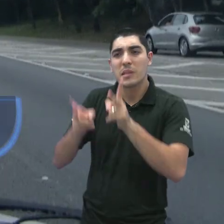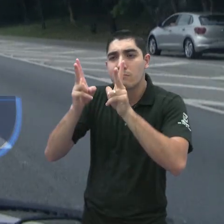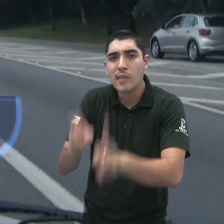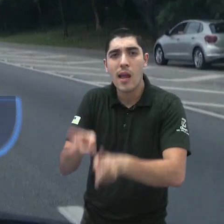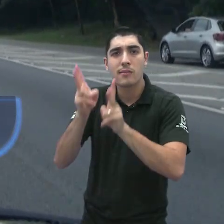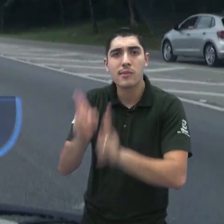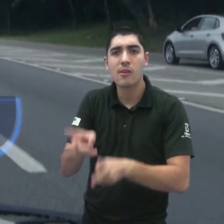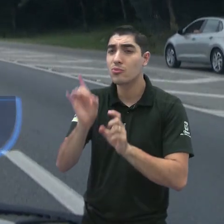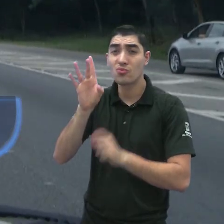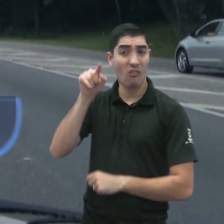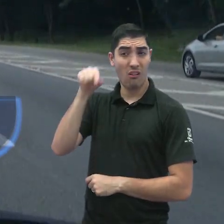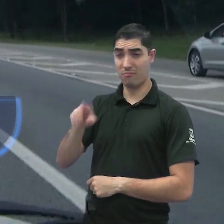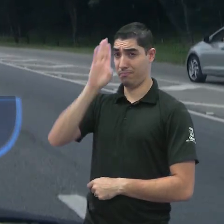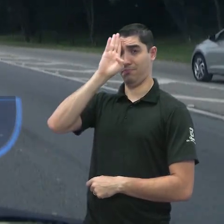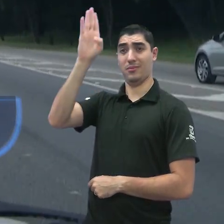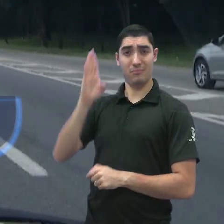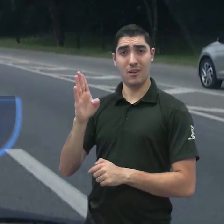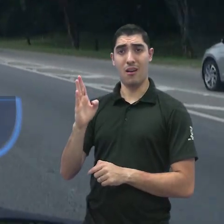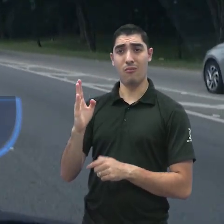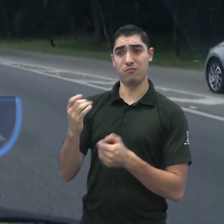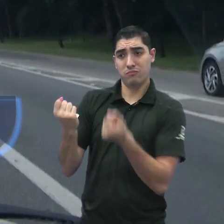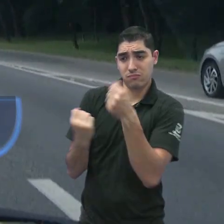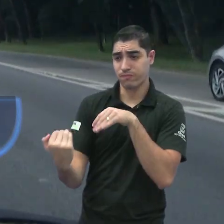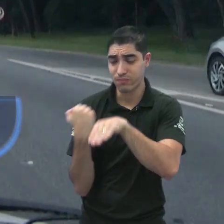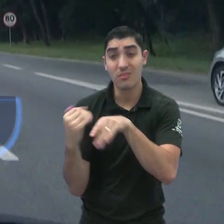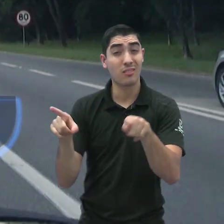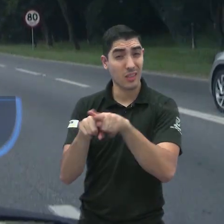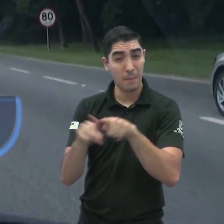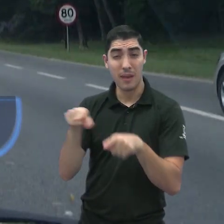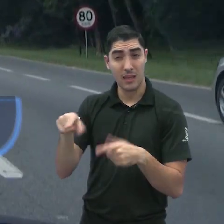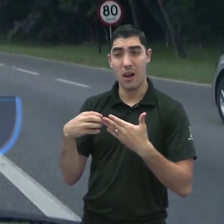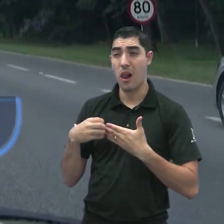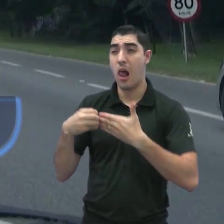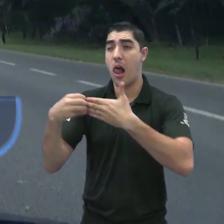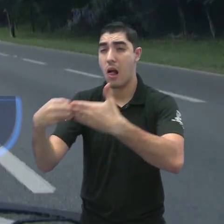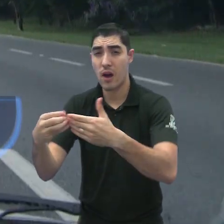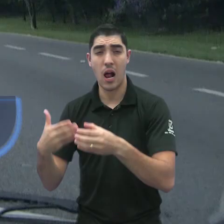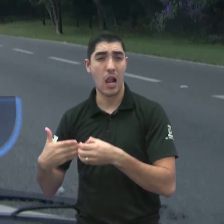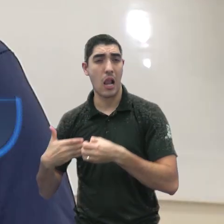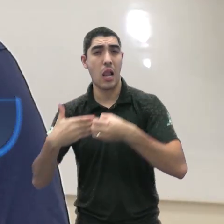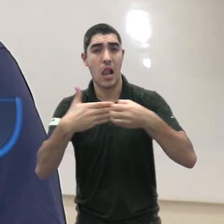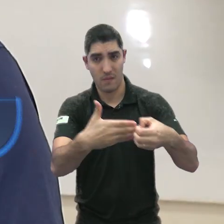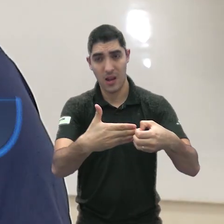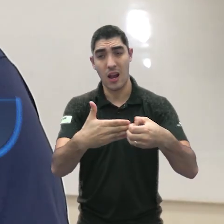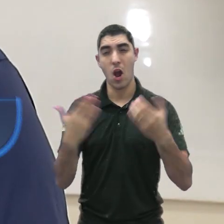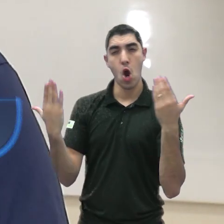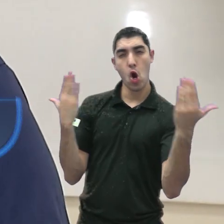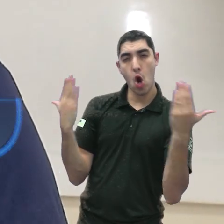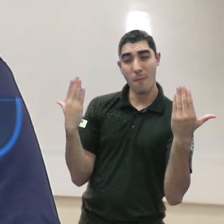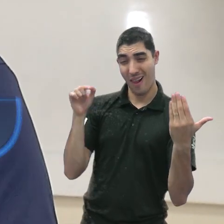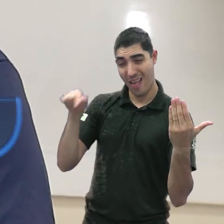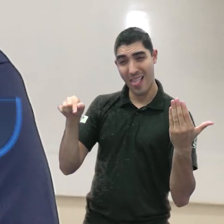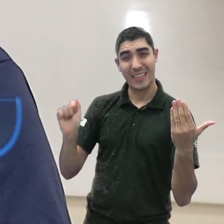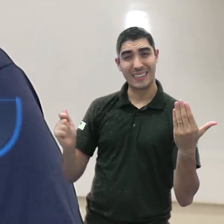rodoviário. E há a necessidade, até mesmo pelo preço do deslocamento de carga, do desenvolvimento ferroviário. Então, a proposta